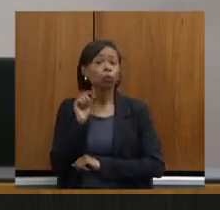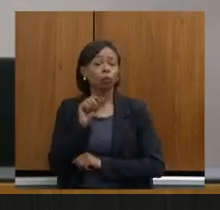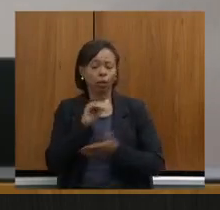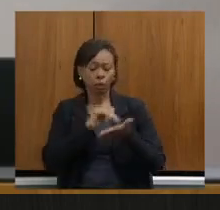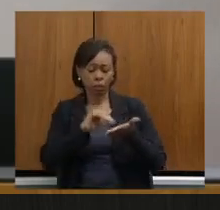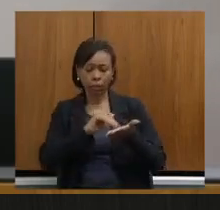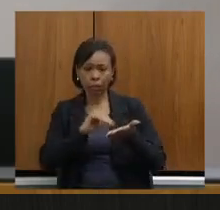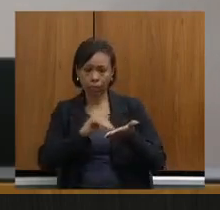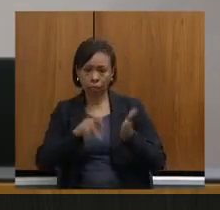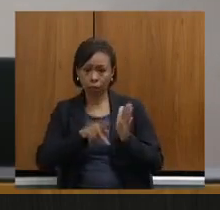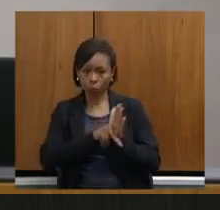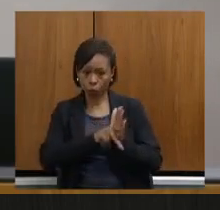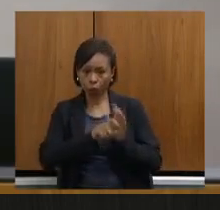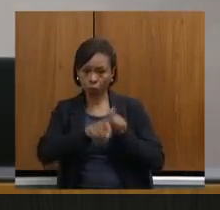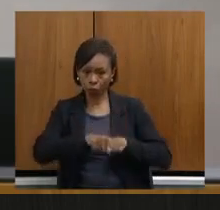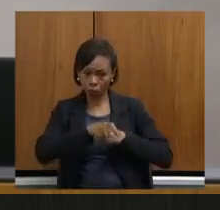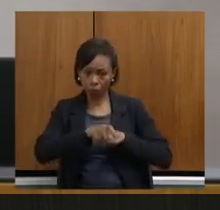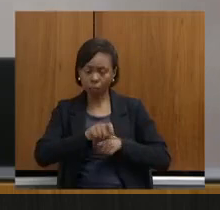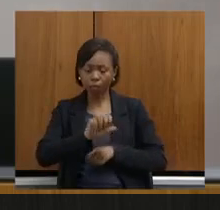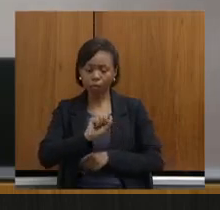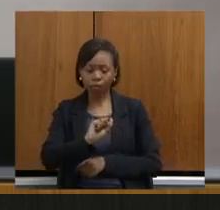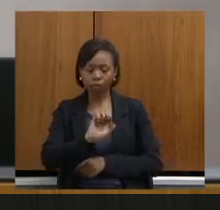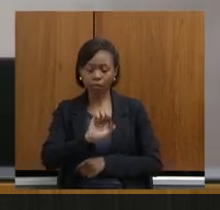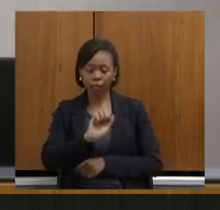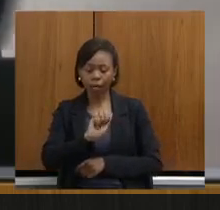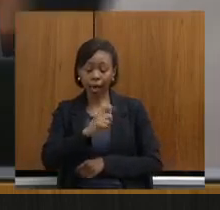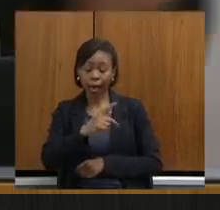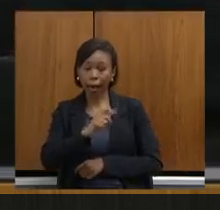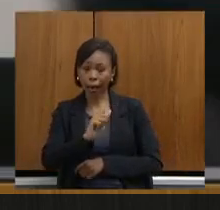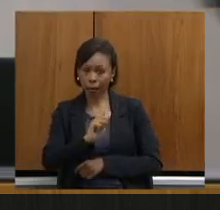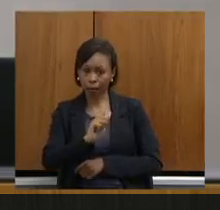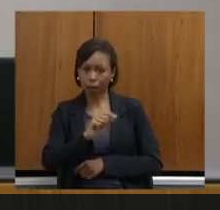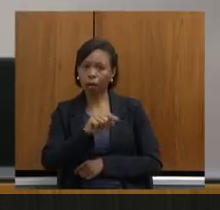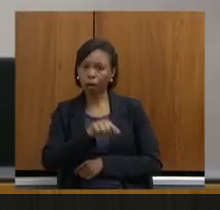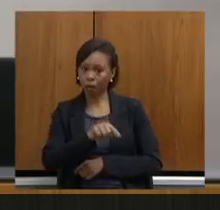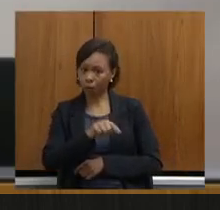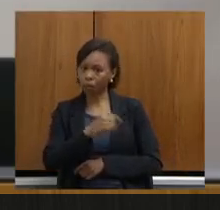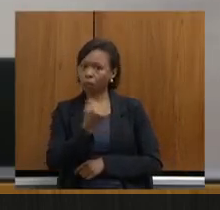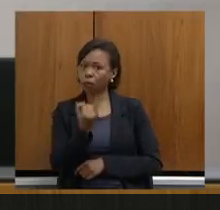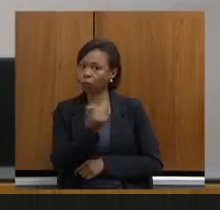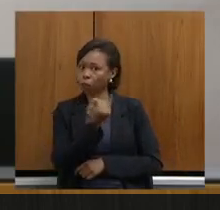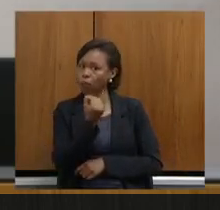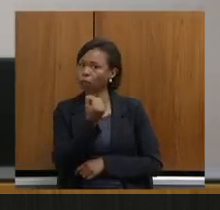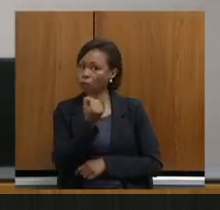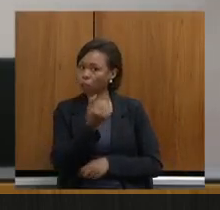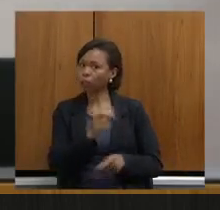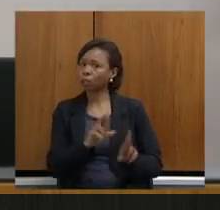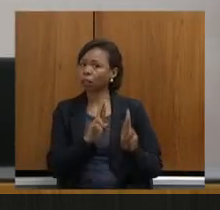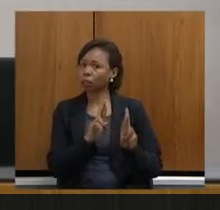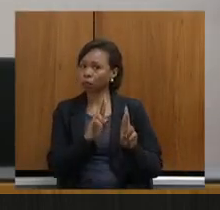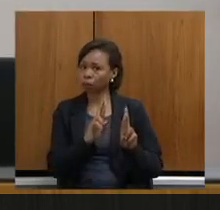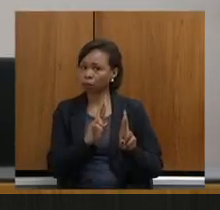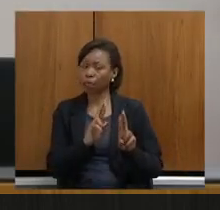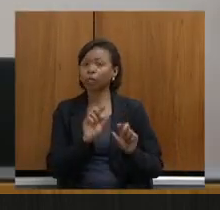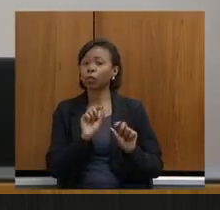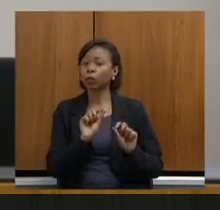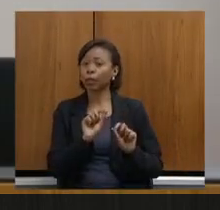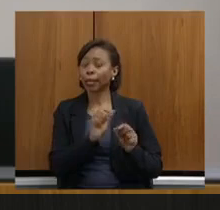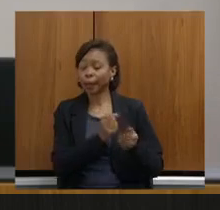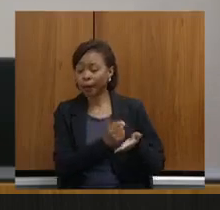secretaria de agricultura seapa tem um papel importantíssimo nisso que é buscar